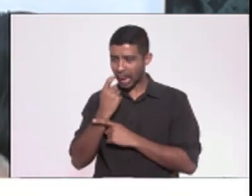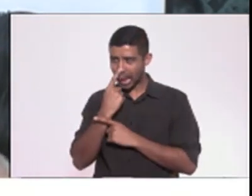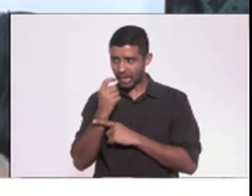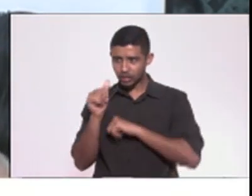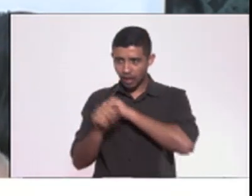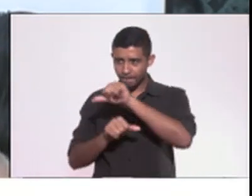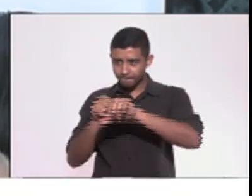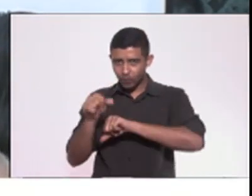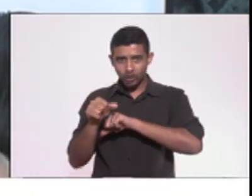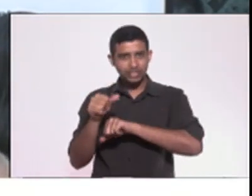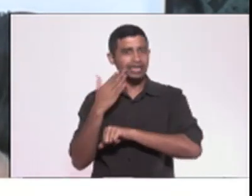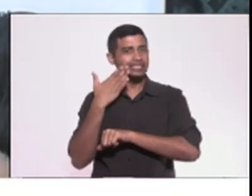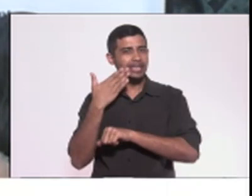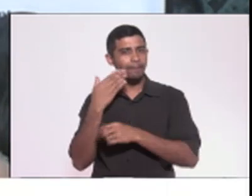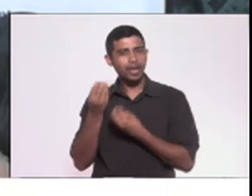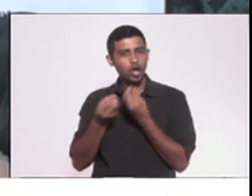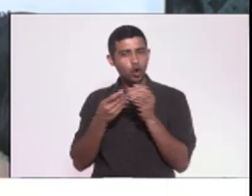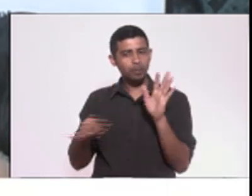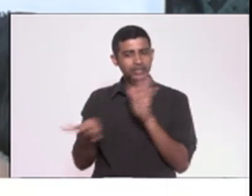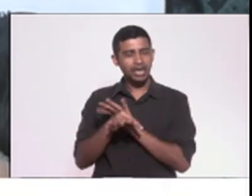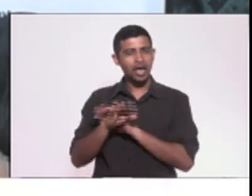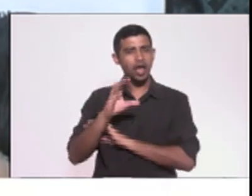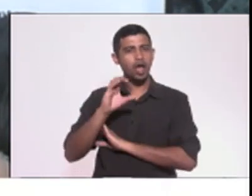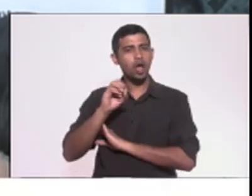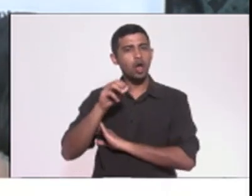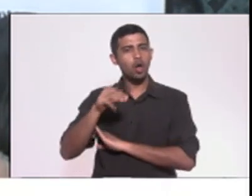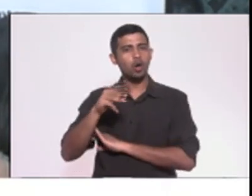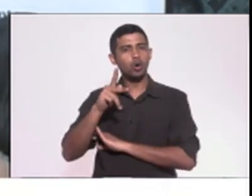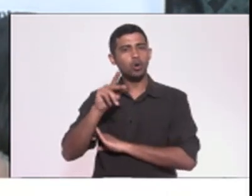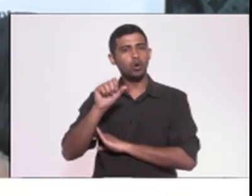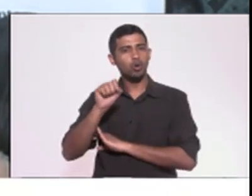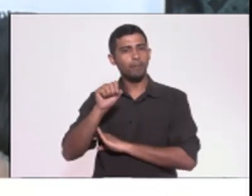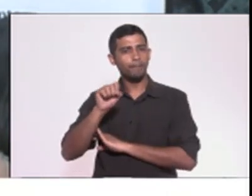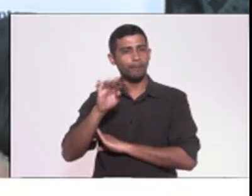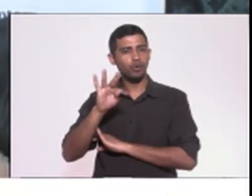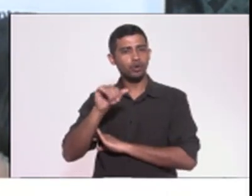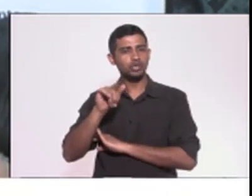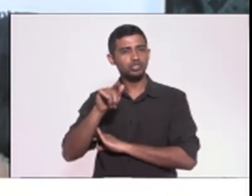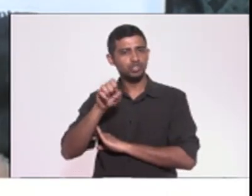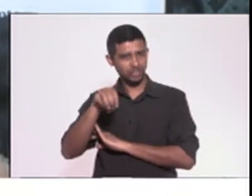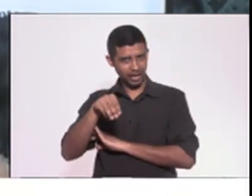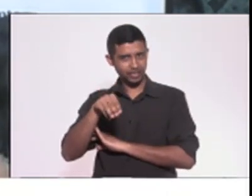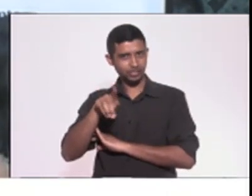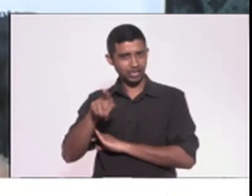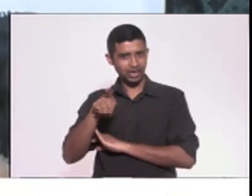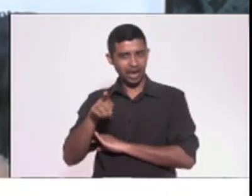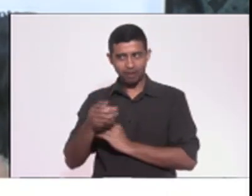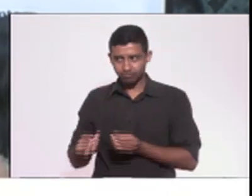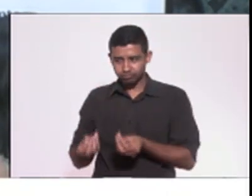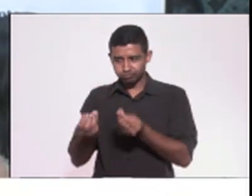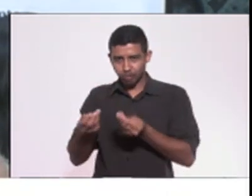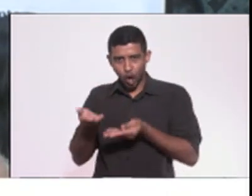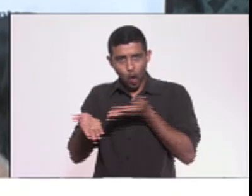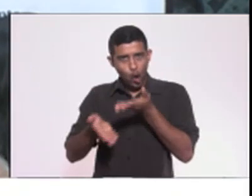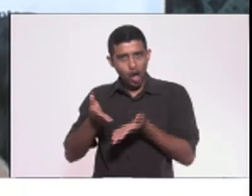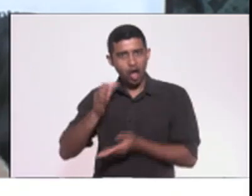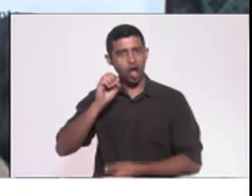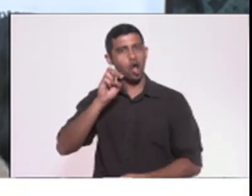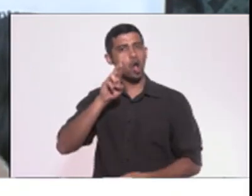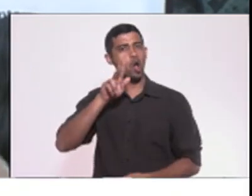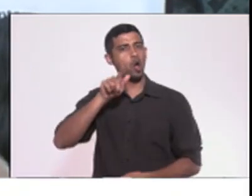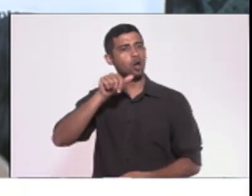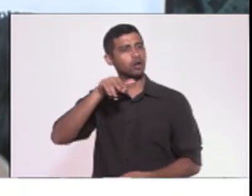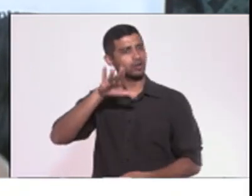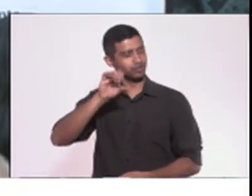transformação através da técnica de compostagem em adubo orgânico. Esse caso foi um caso